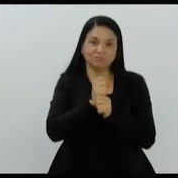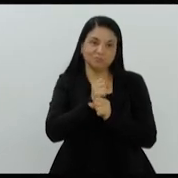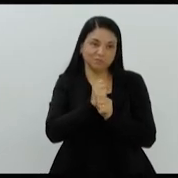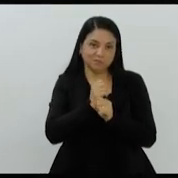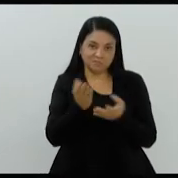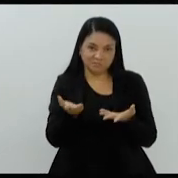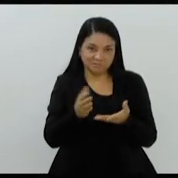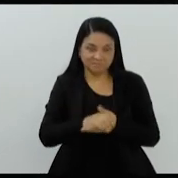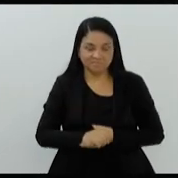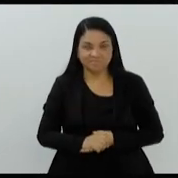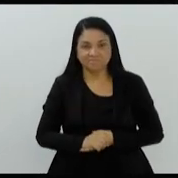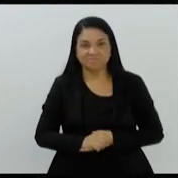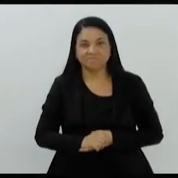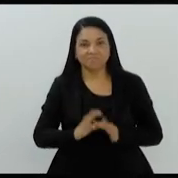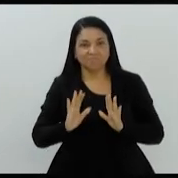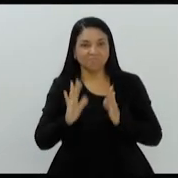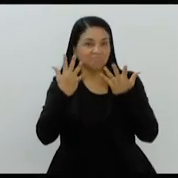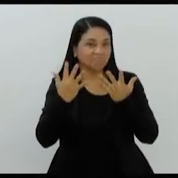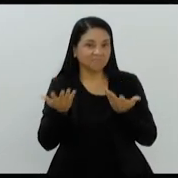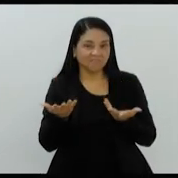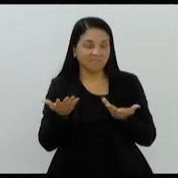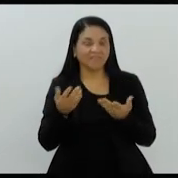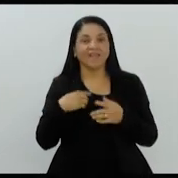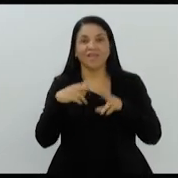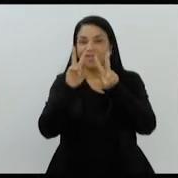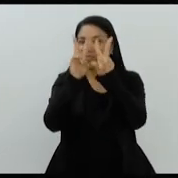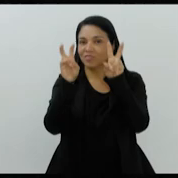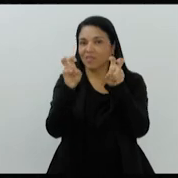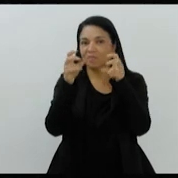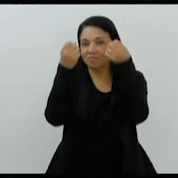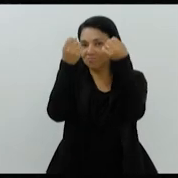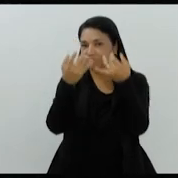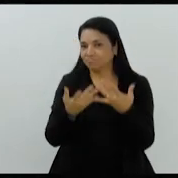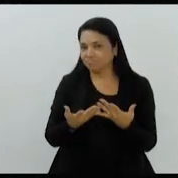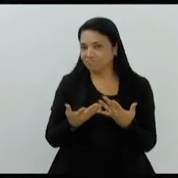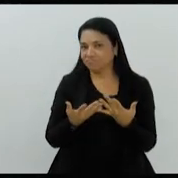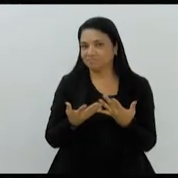né? Então, trouxe aqui esse tema só para